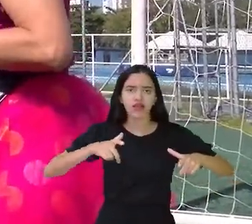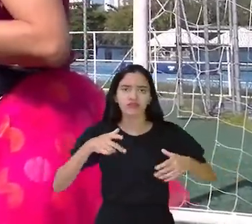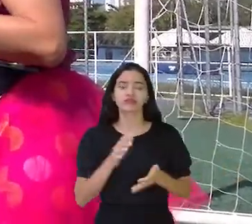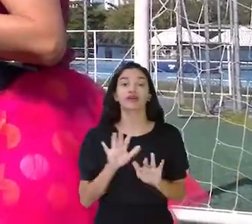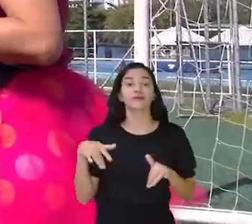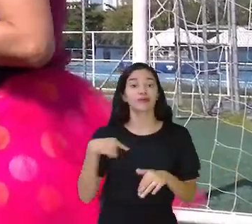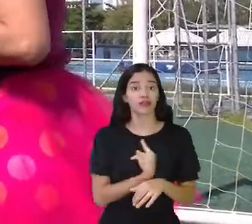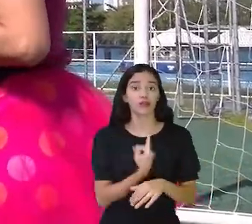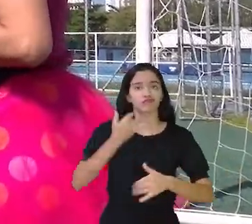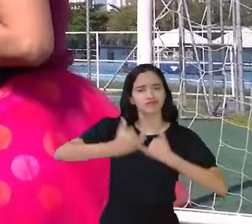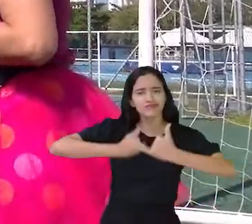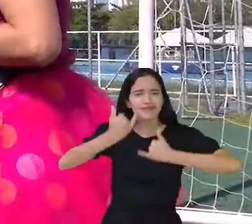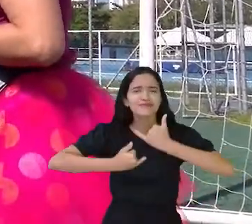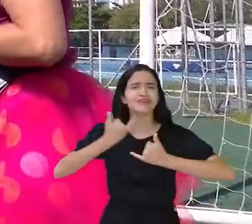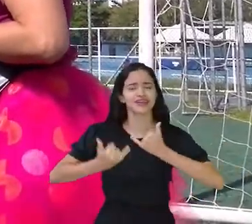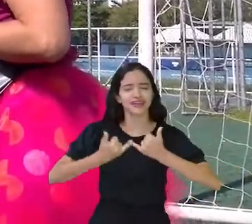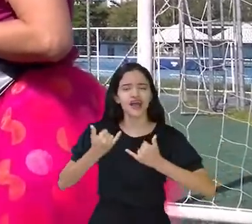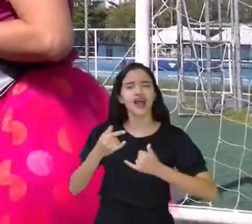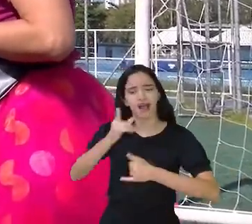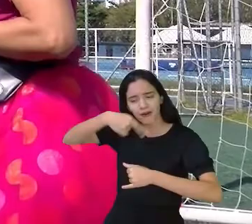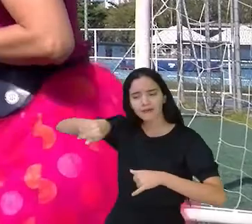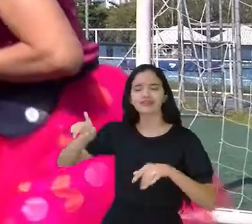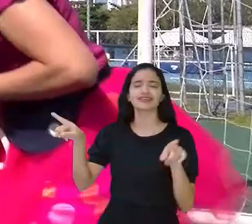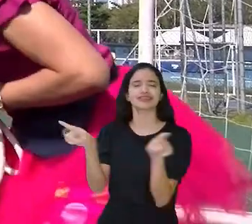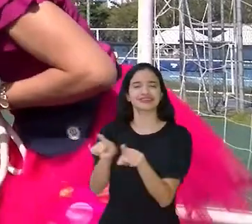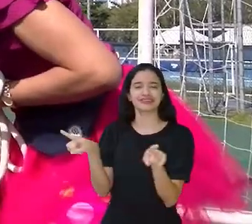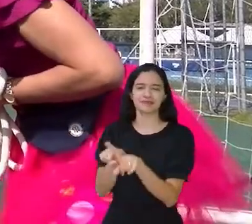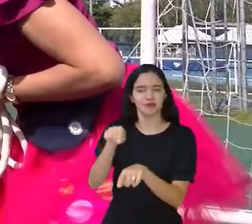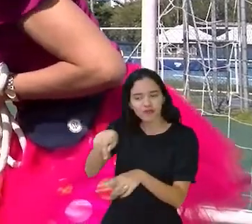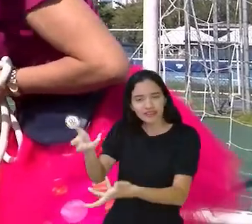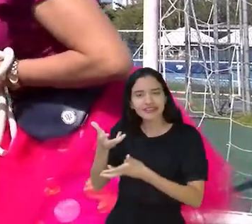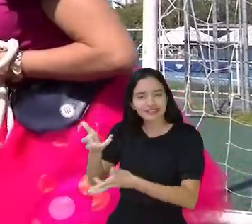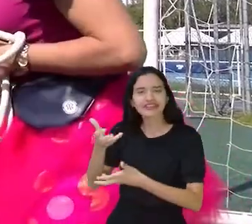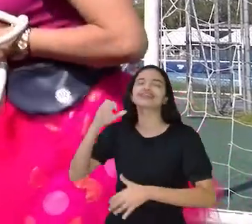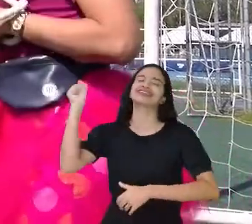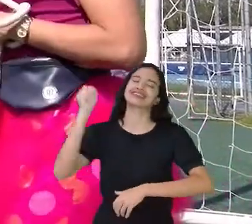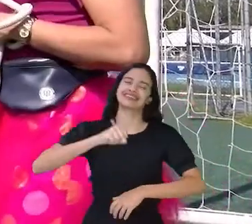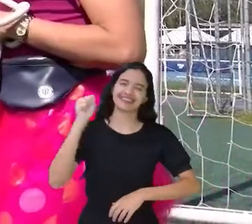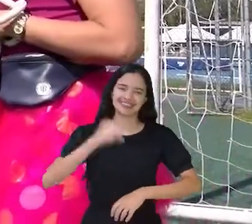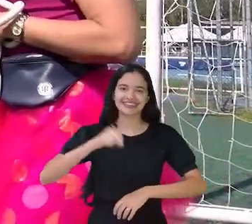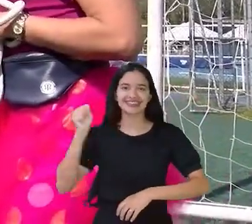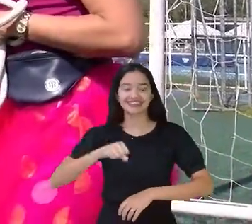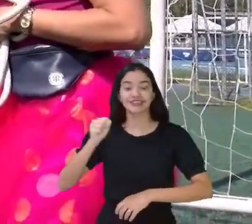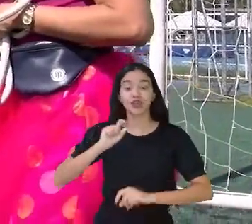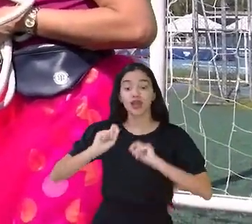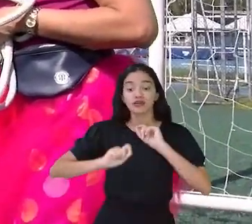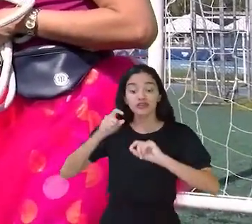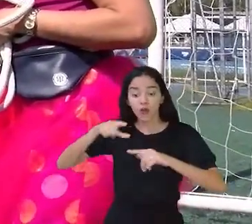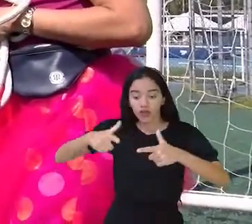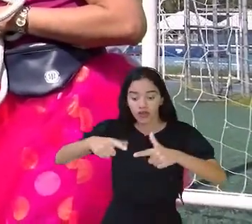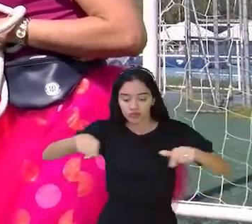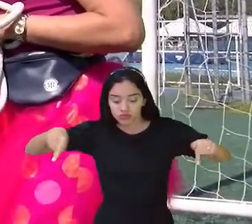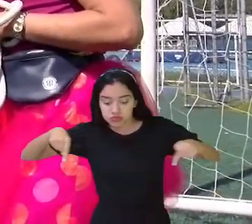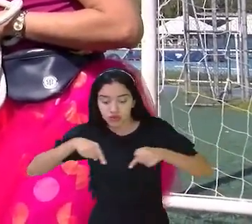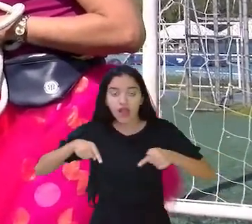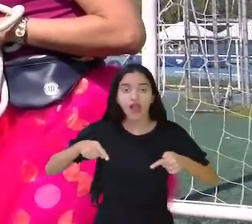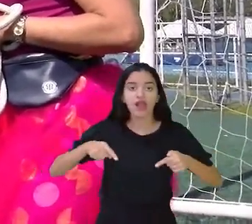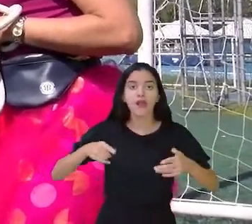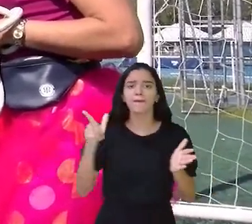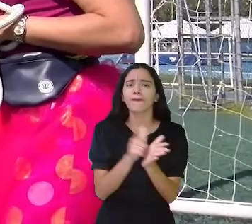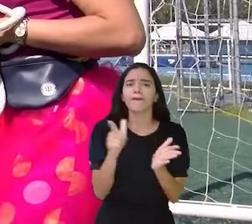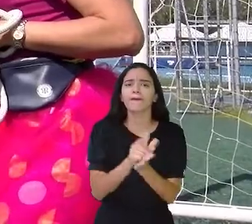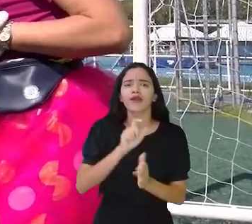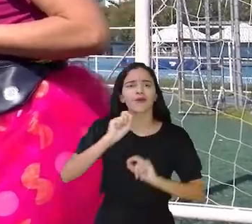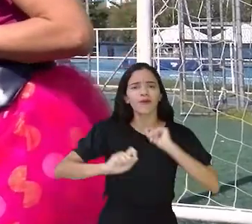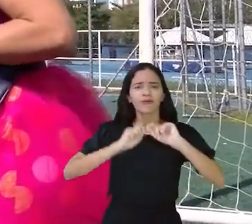brincar. Então a gente vai brincar com vocês também. Vocês querem? Sim! Sim. Querem mesmo? Vamos lá. Sim! Isso é o quê? É o mapa do tesouro? Sim! É